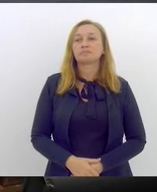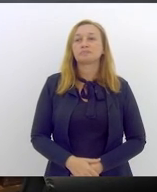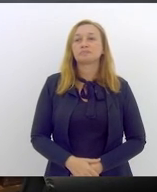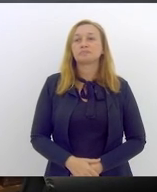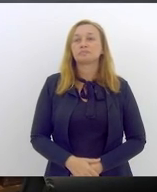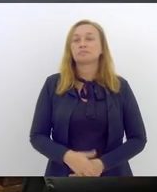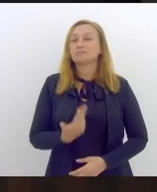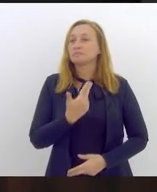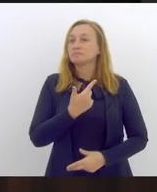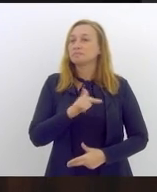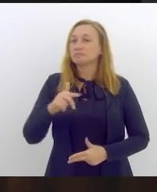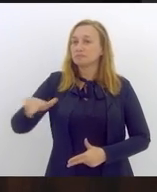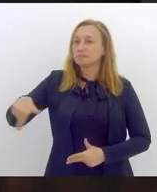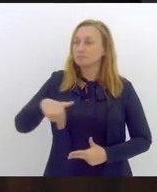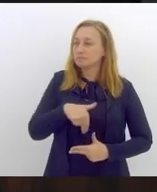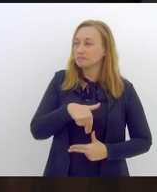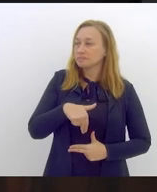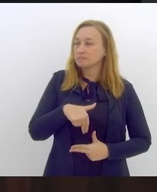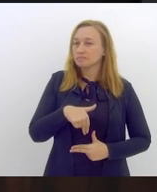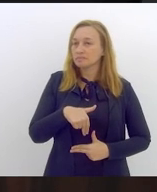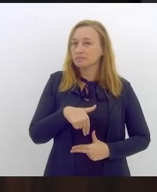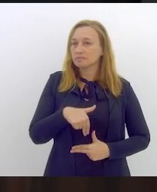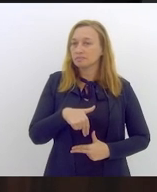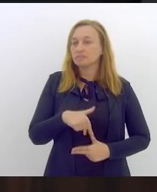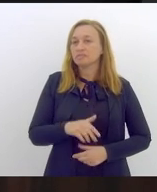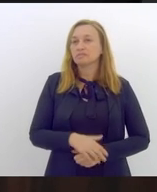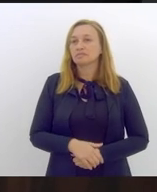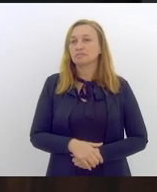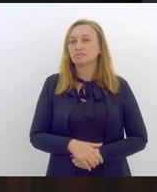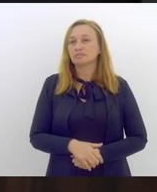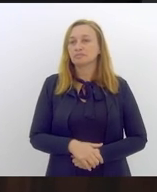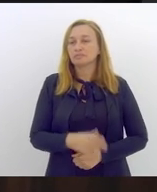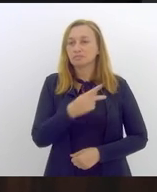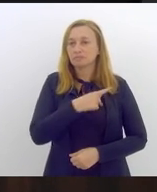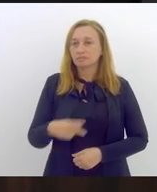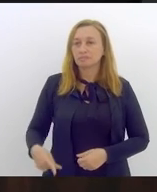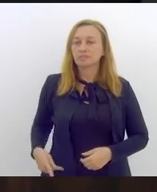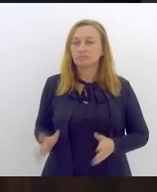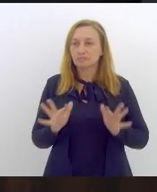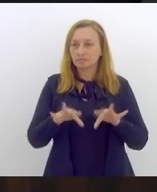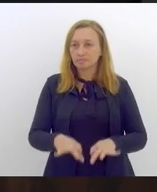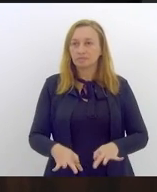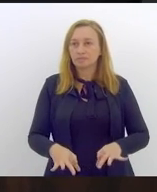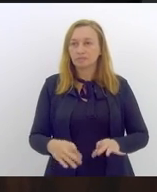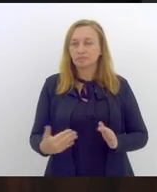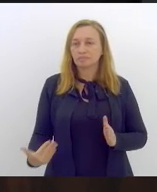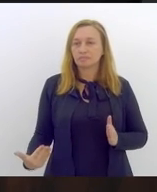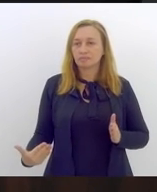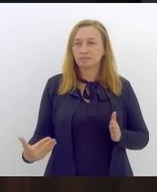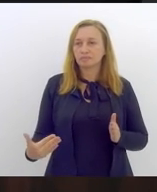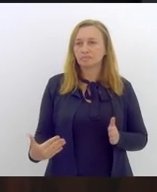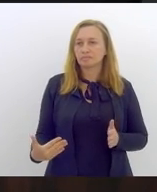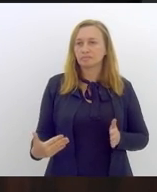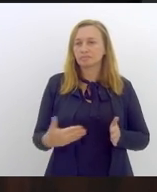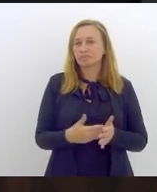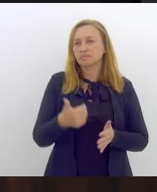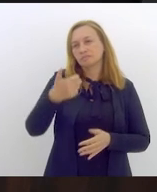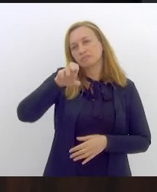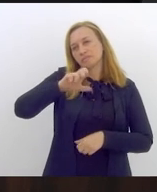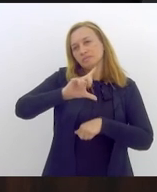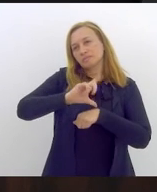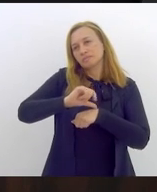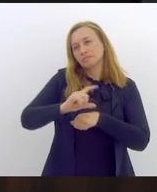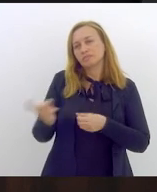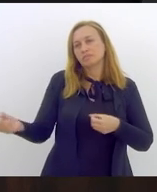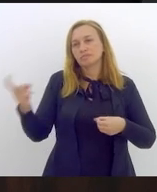não havendo mais oradores escrito o presidente suspende a sessão até às